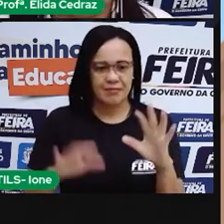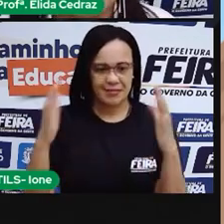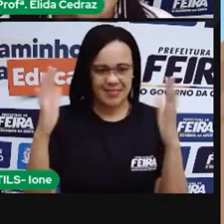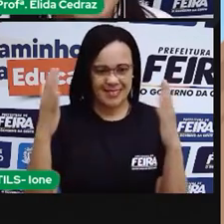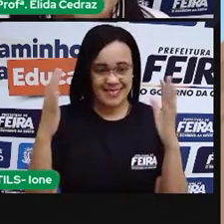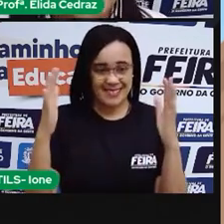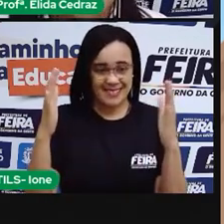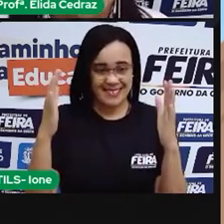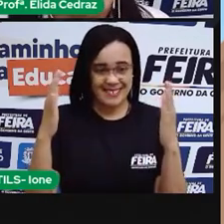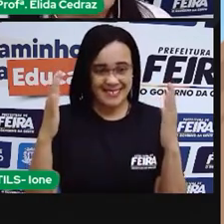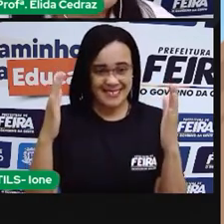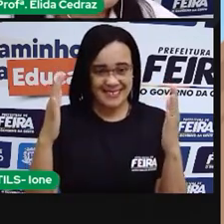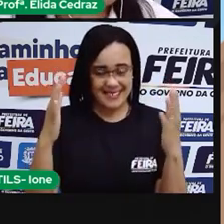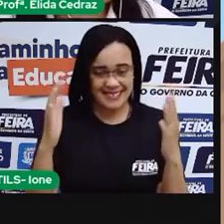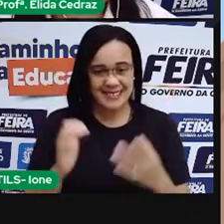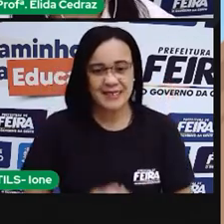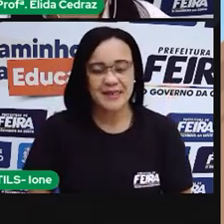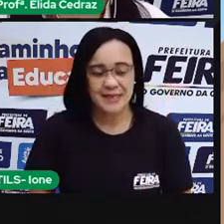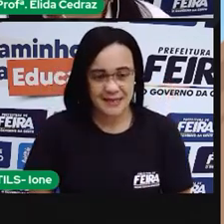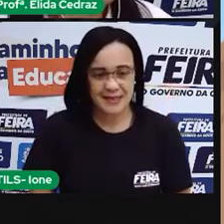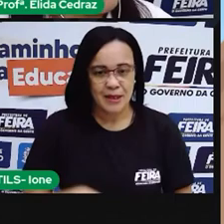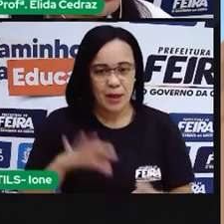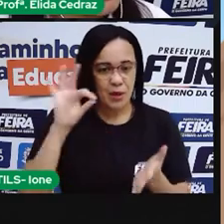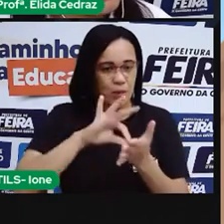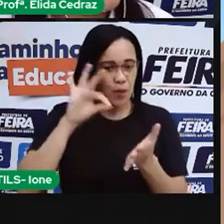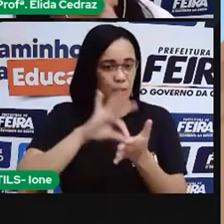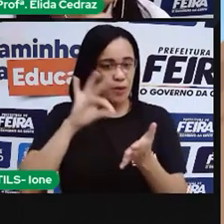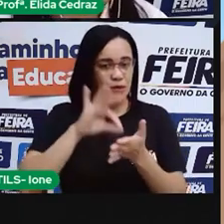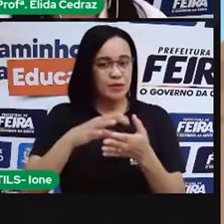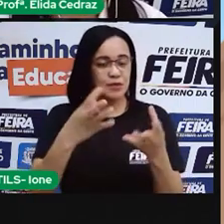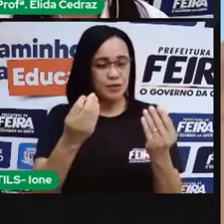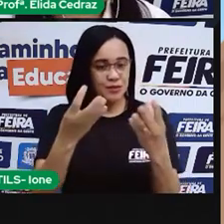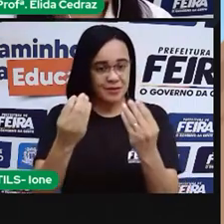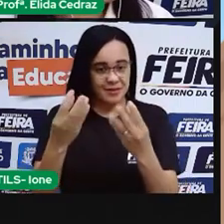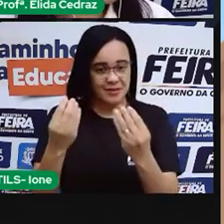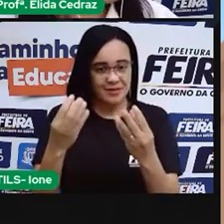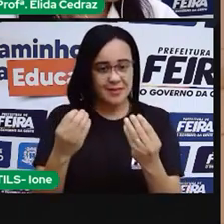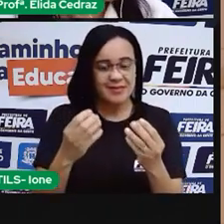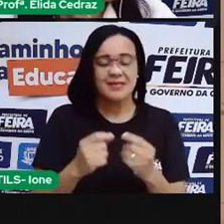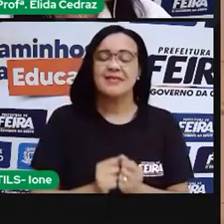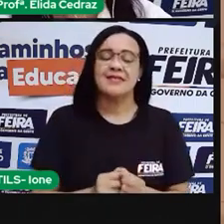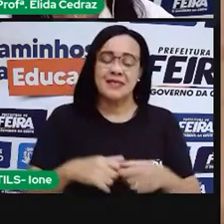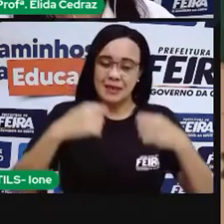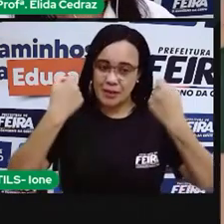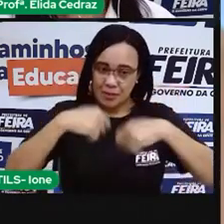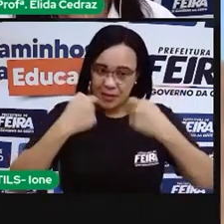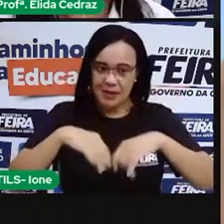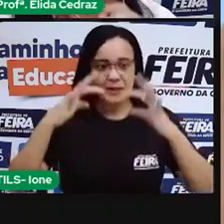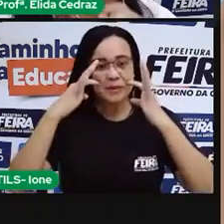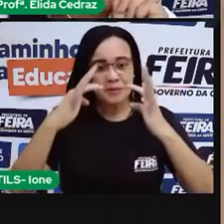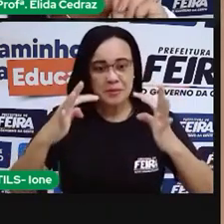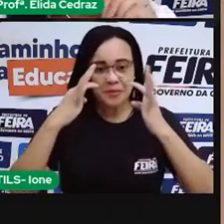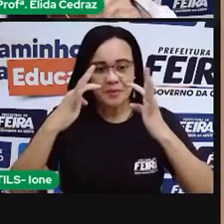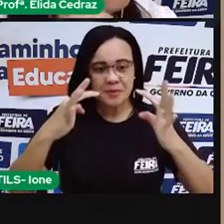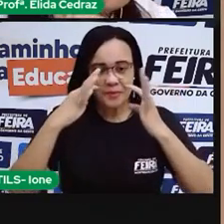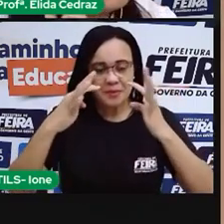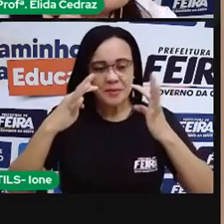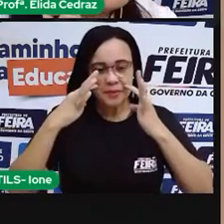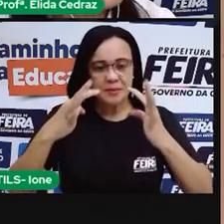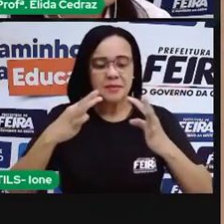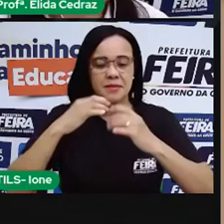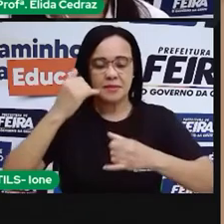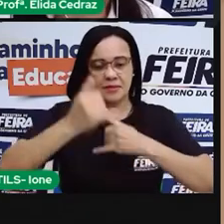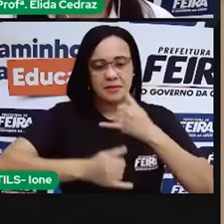Isso, completamos mais um nível. Viu? Até na hora de um jogo, a gente precisa prestar atenção como